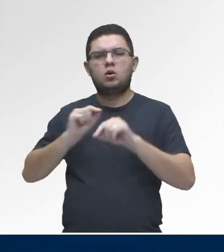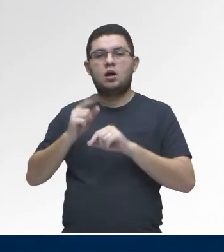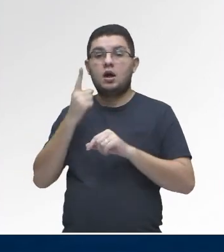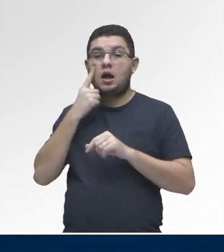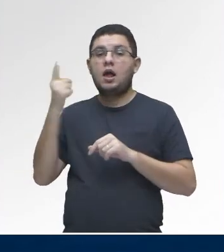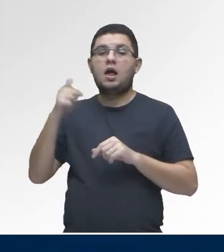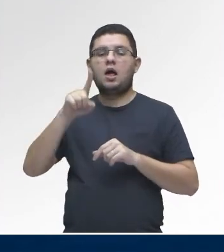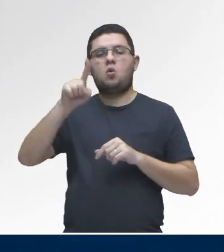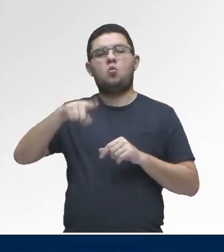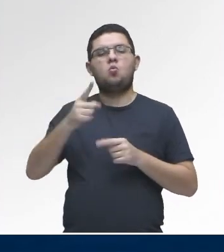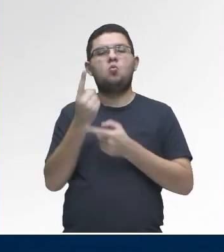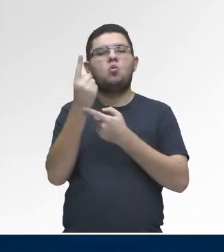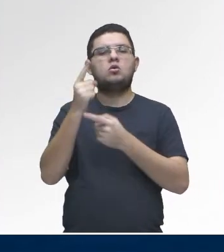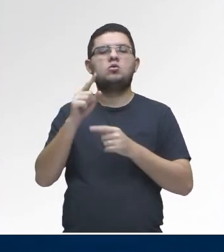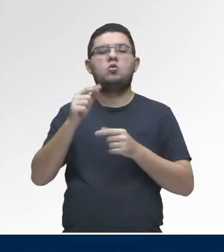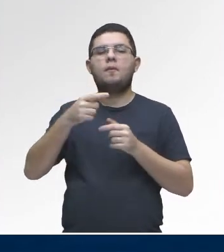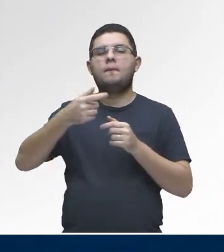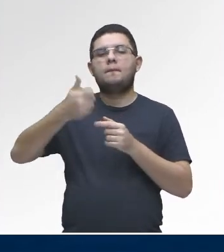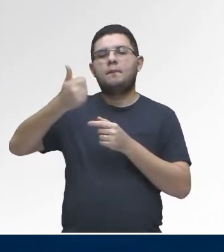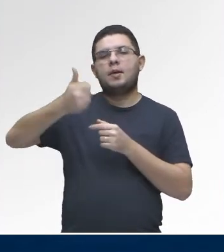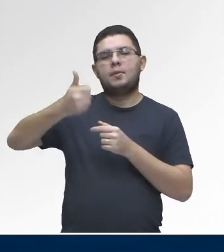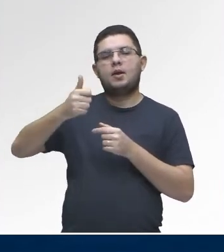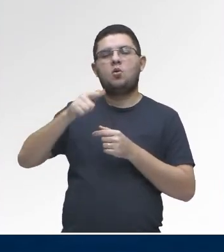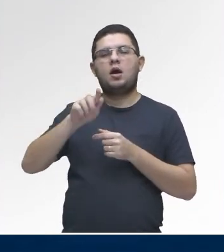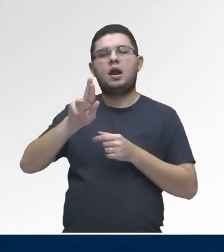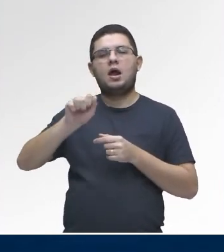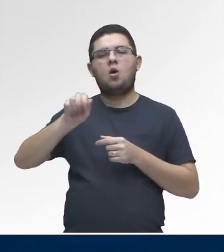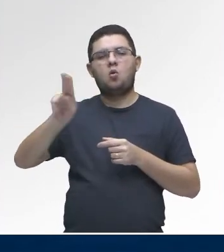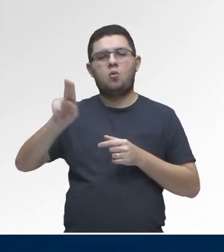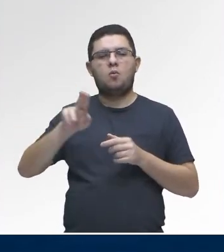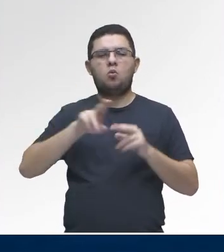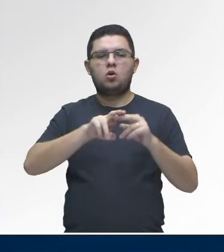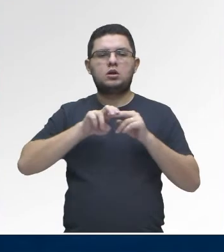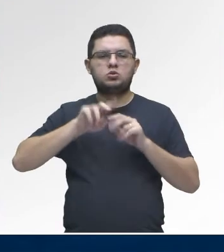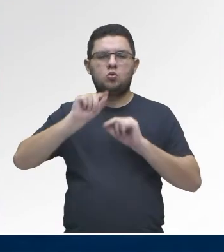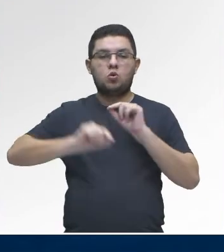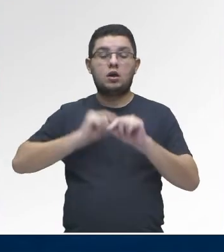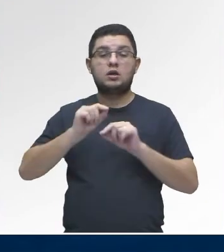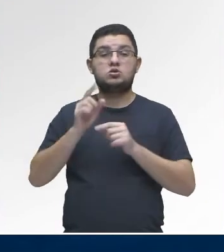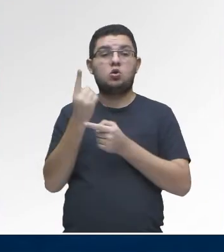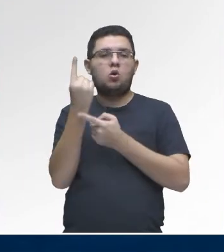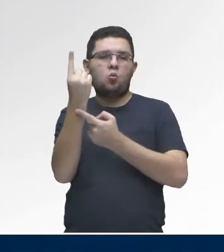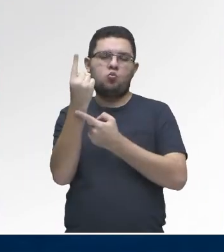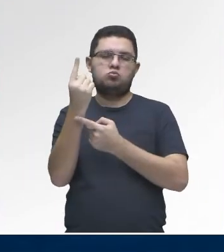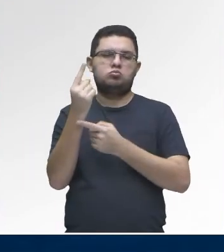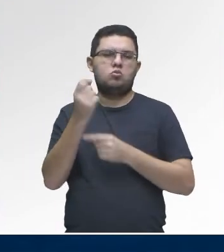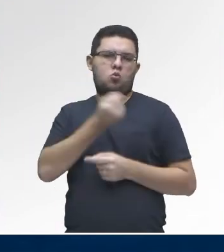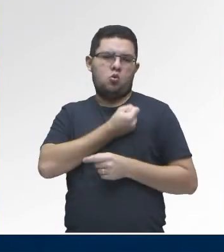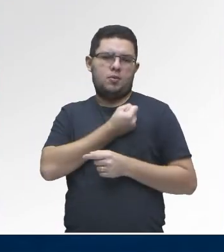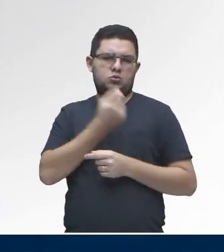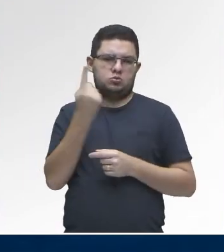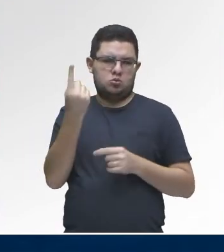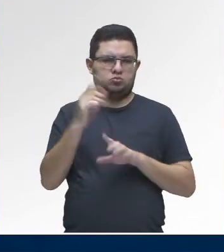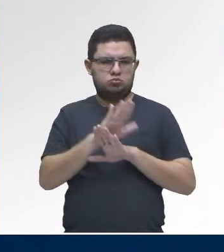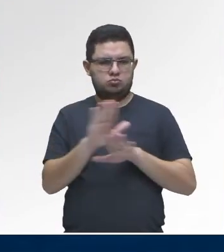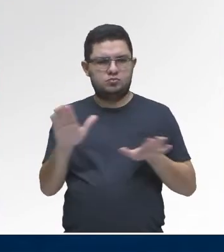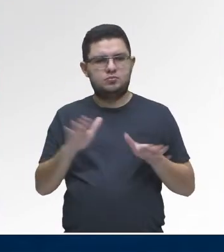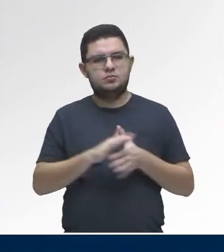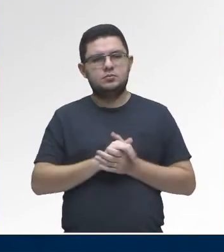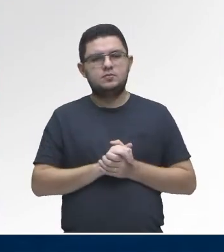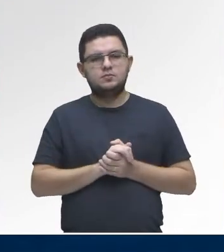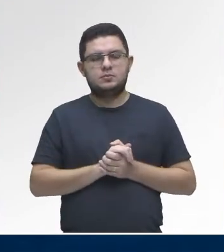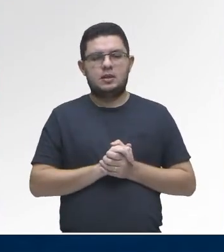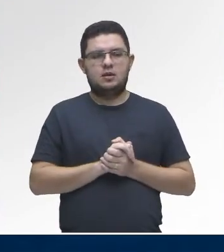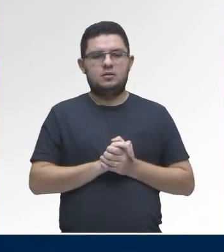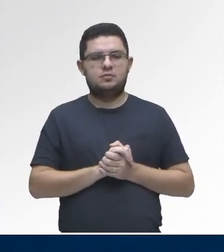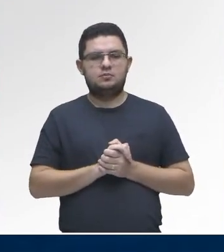grau. Primeiro grau, porque ela só admite um valor, né? A gente tem aqui, ó, o 1 de